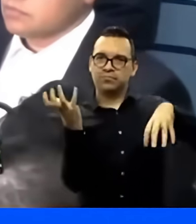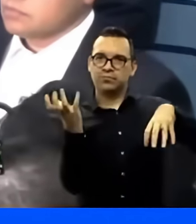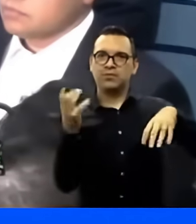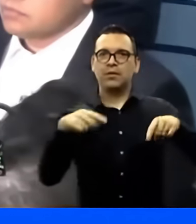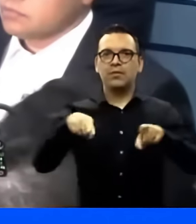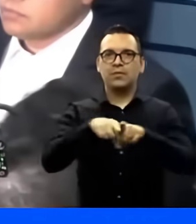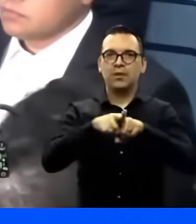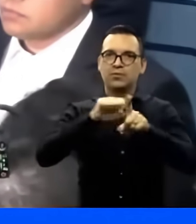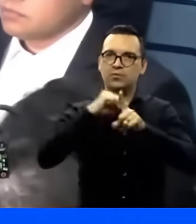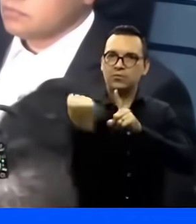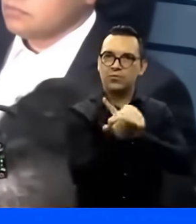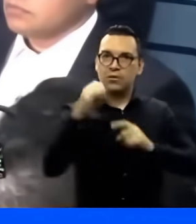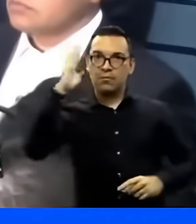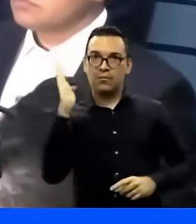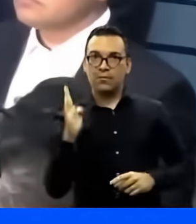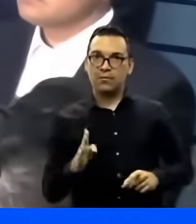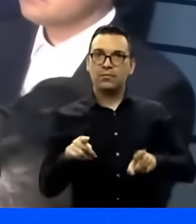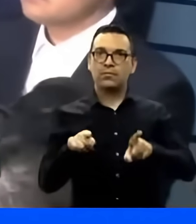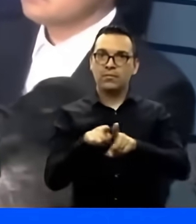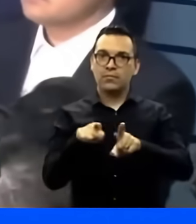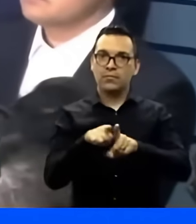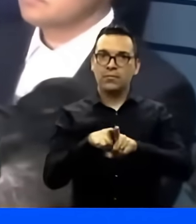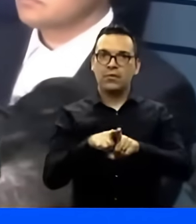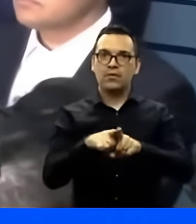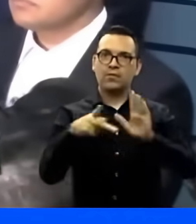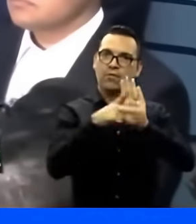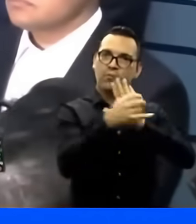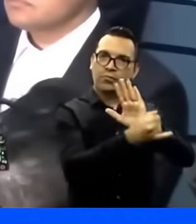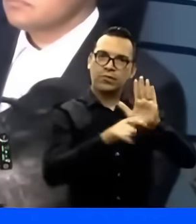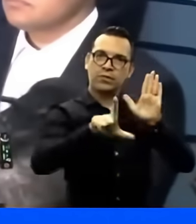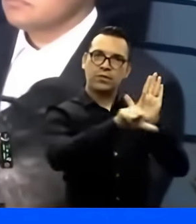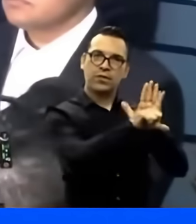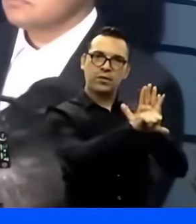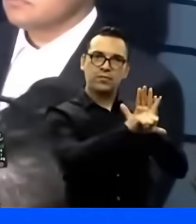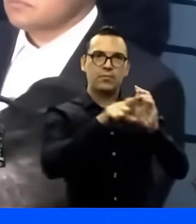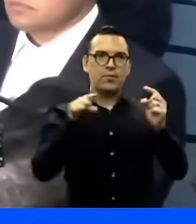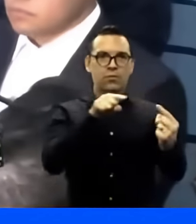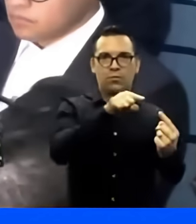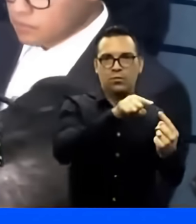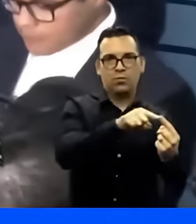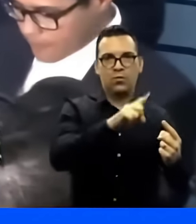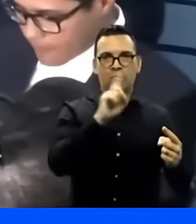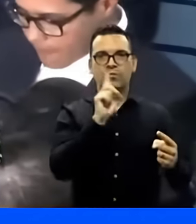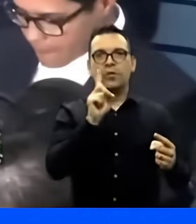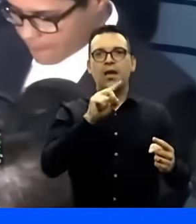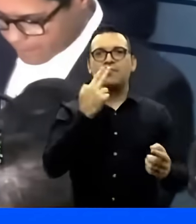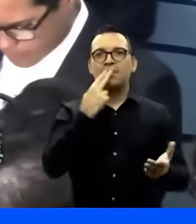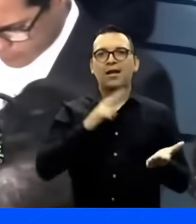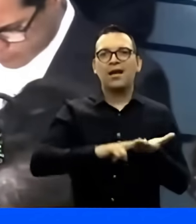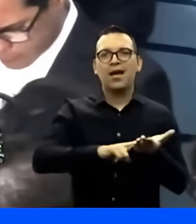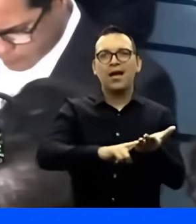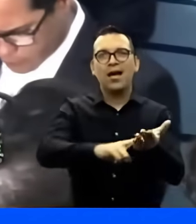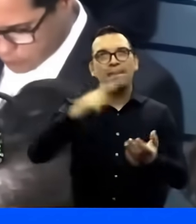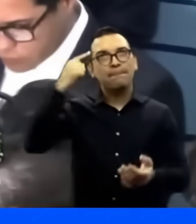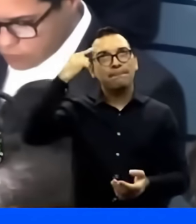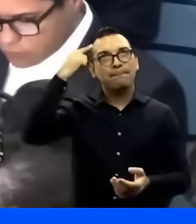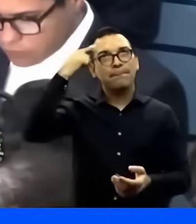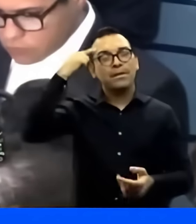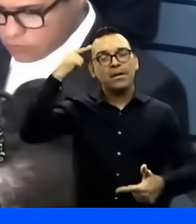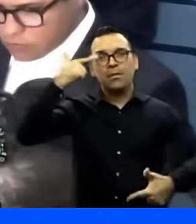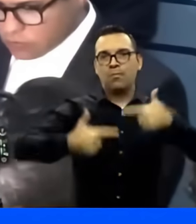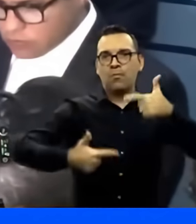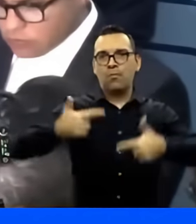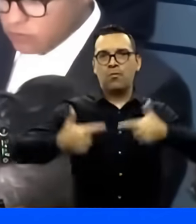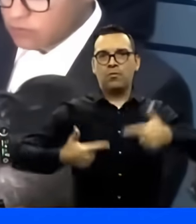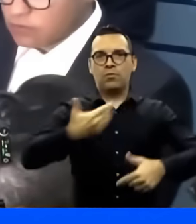pelo Congresso Nacional, a gente não vai fazer em forma de um projeto de lei, não é esse o objetivo, é uma carta de intenção mesmo da política de